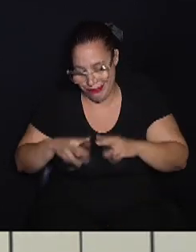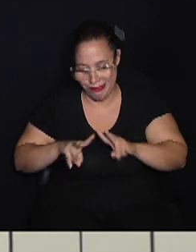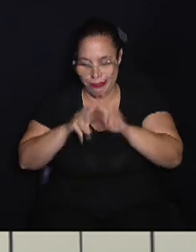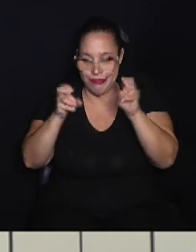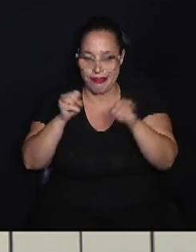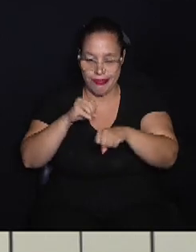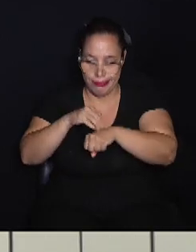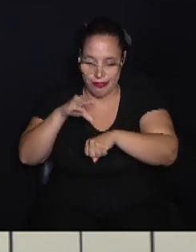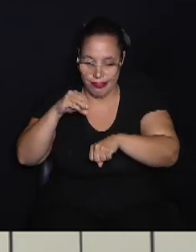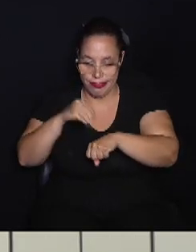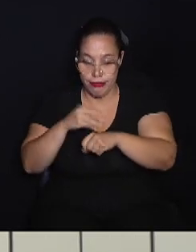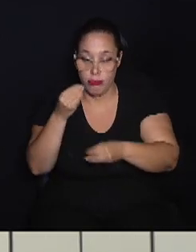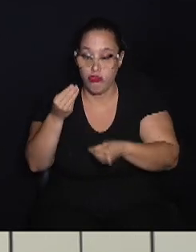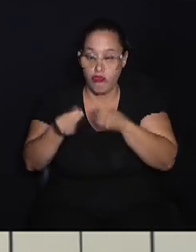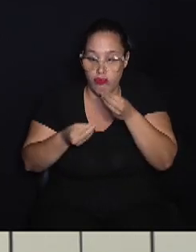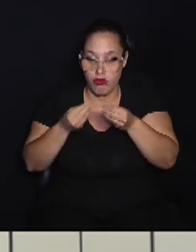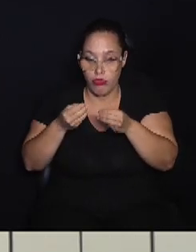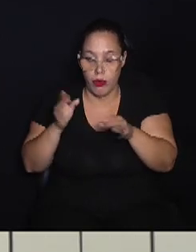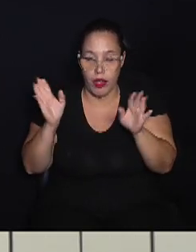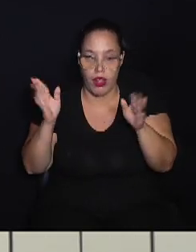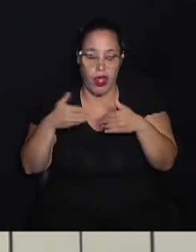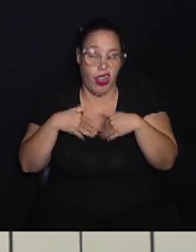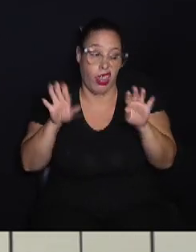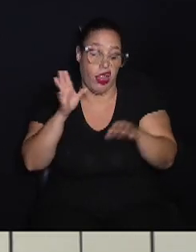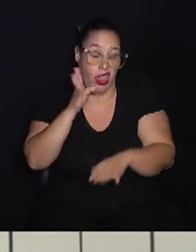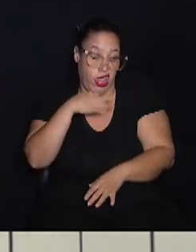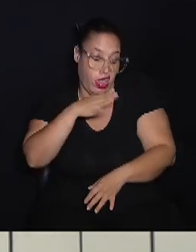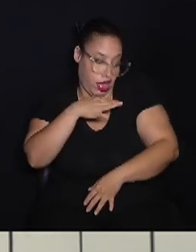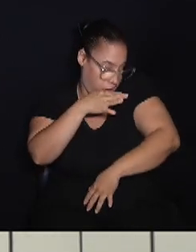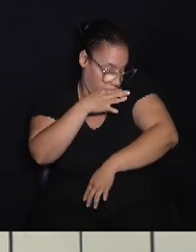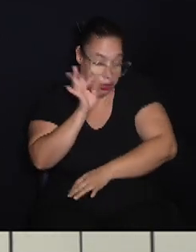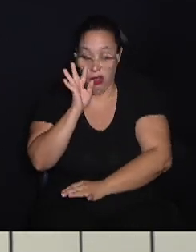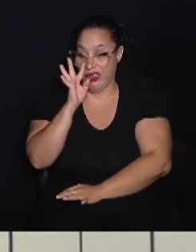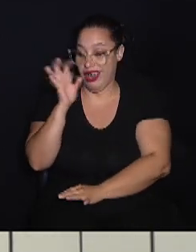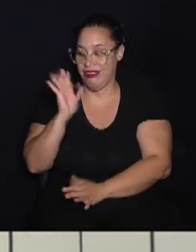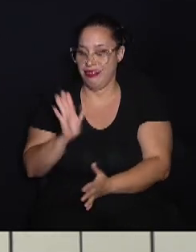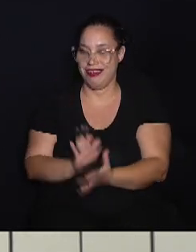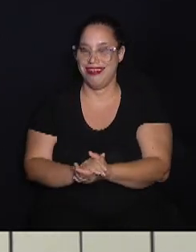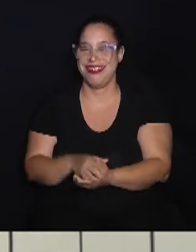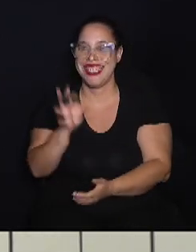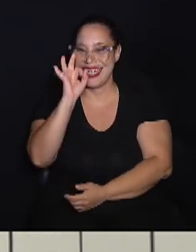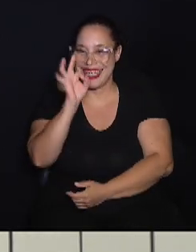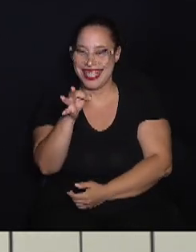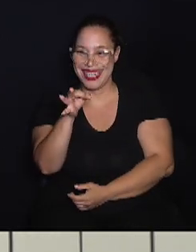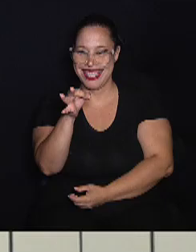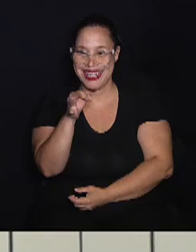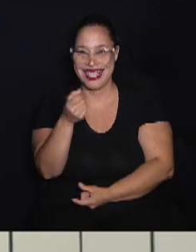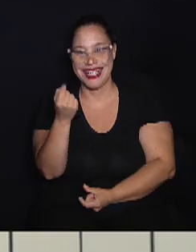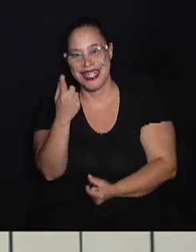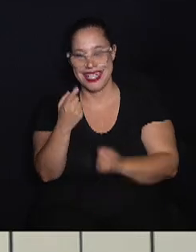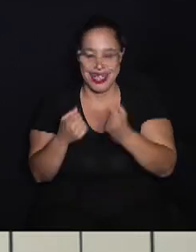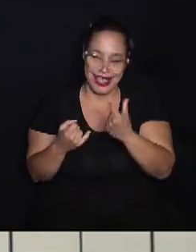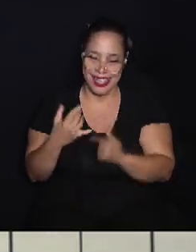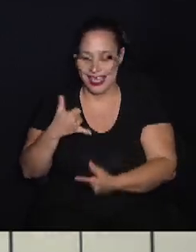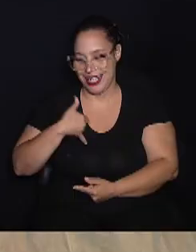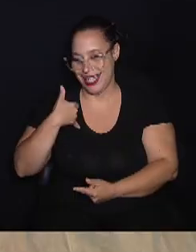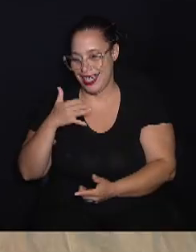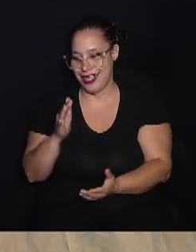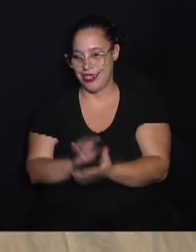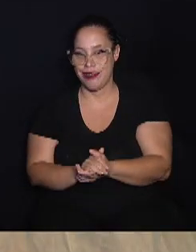dá dicas de como espantar aquele cheirinho da axila de forma correta para cada faixa